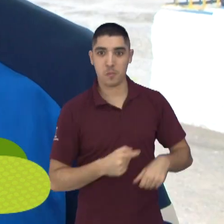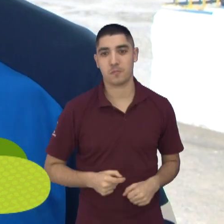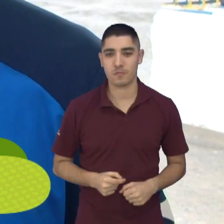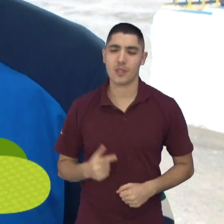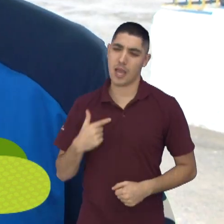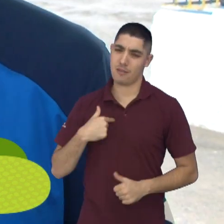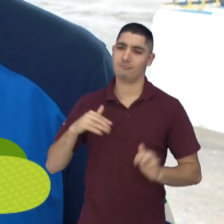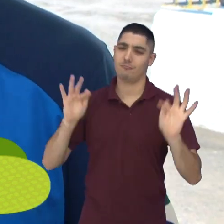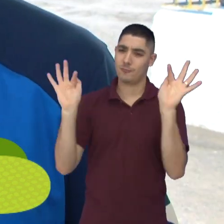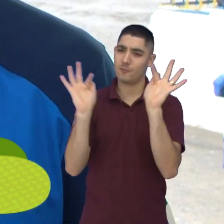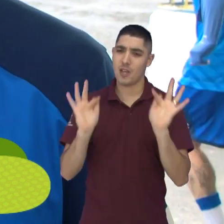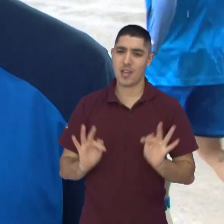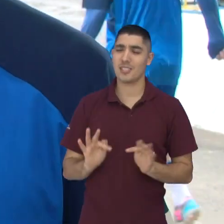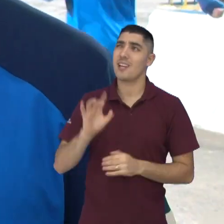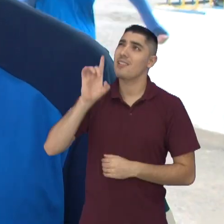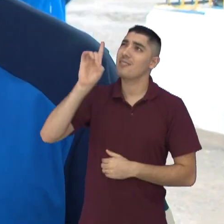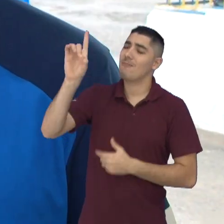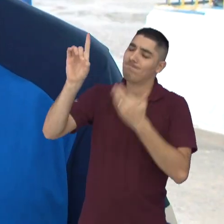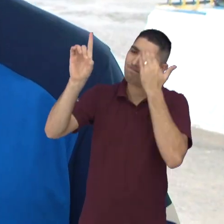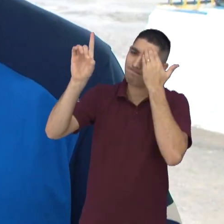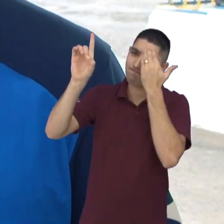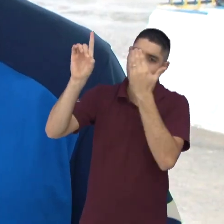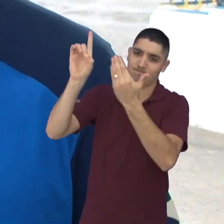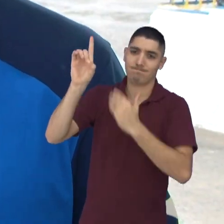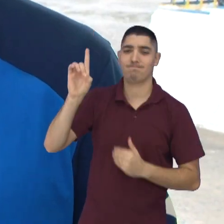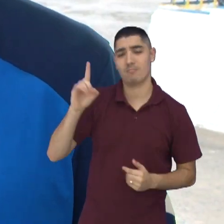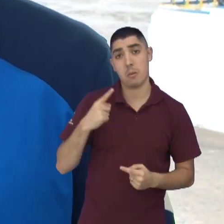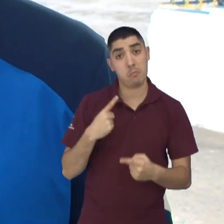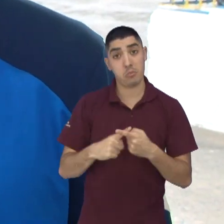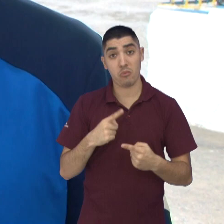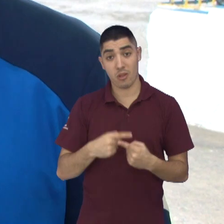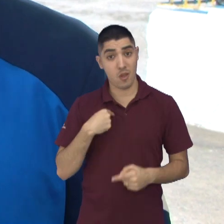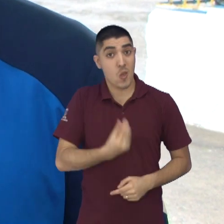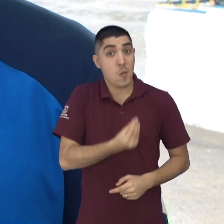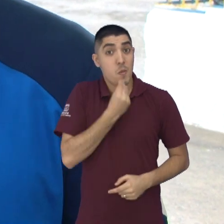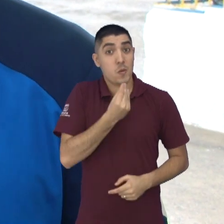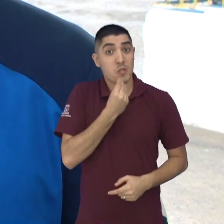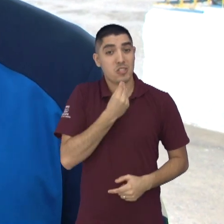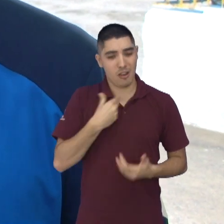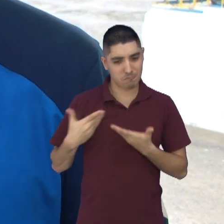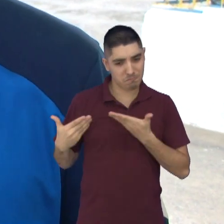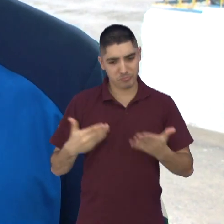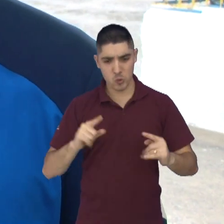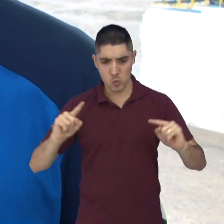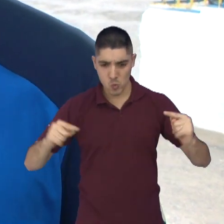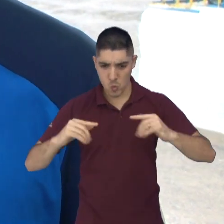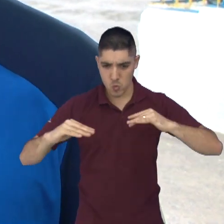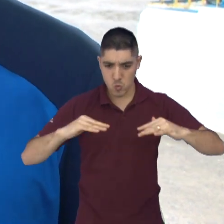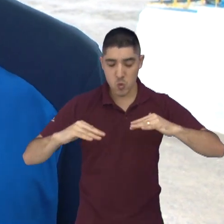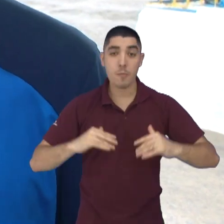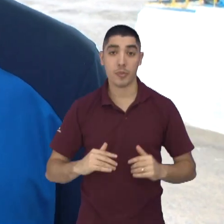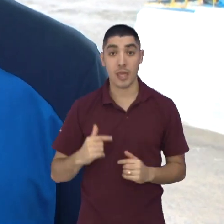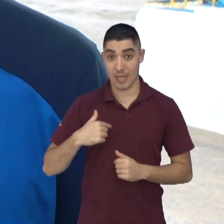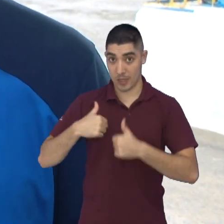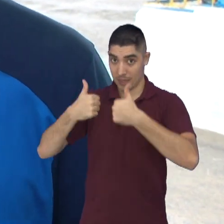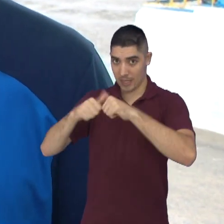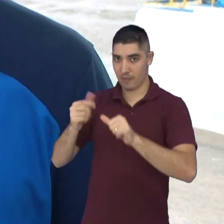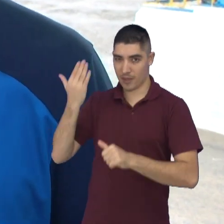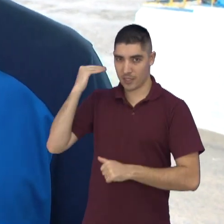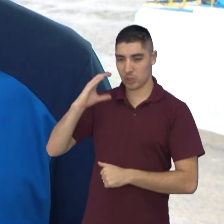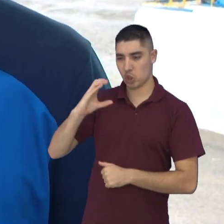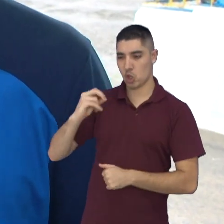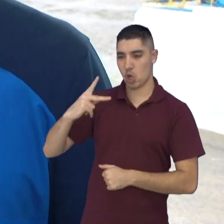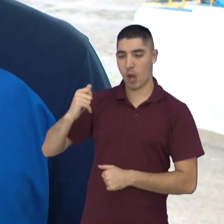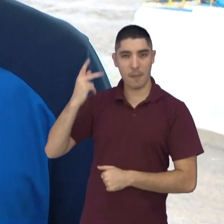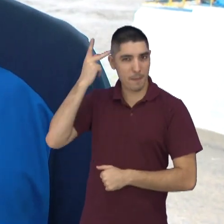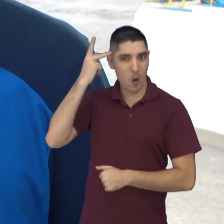né? Agradecer a Deus primeiramente pela oportunidade que está sendo dada. Eu fui um cara que eu cheguei na Copa Paulista, o time já estava